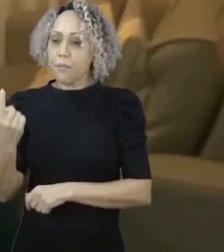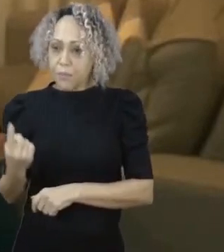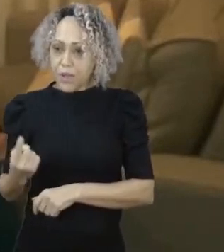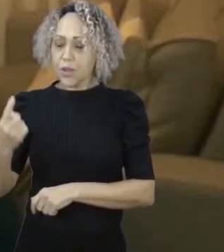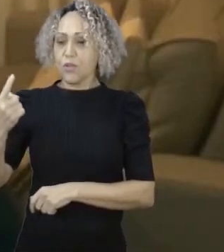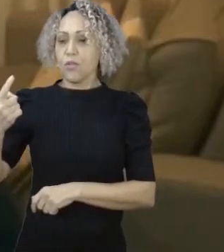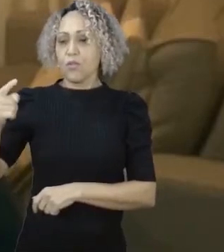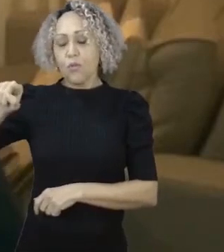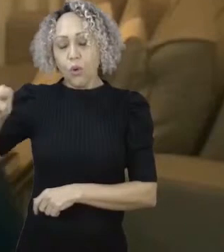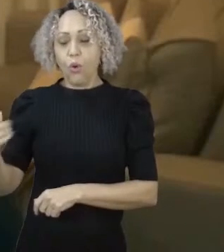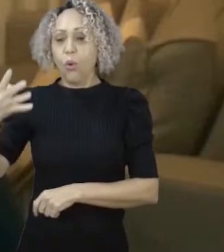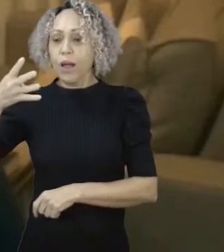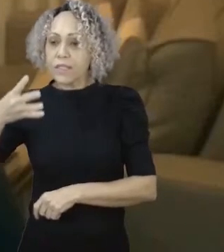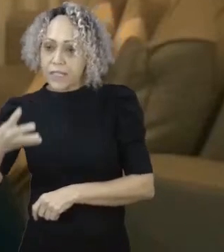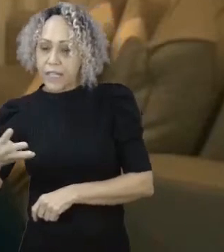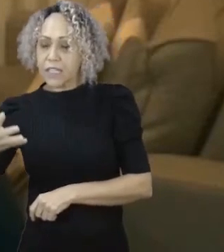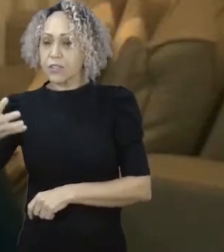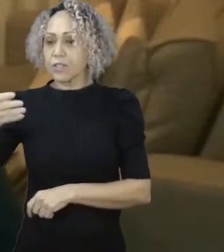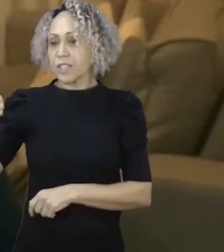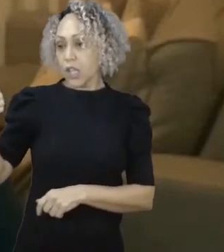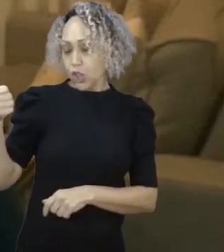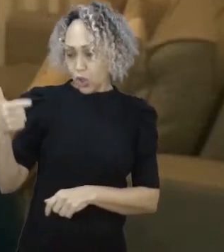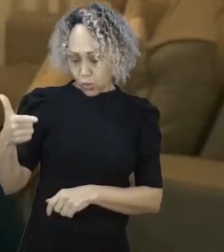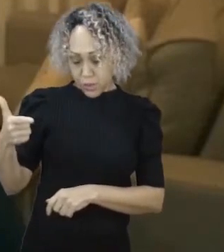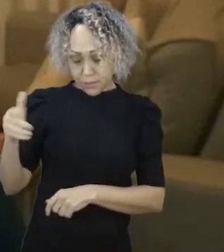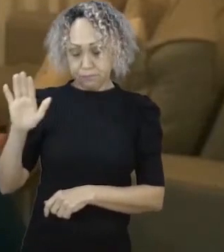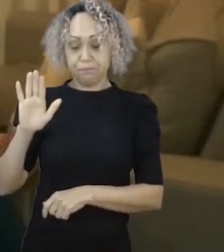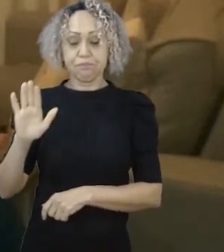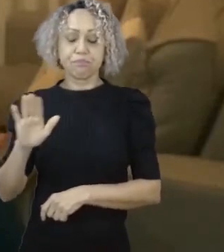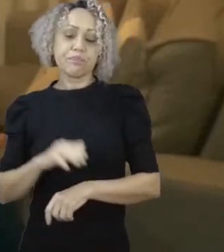do imposto de renda, mantendo assim